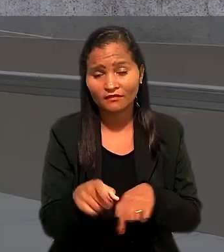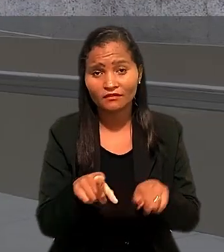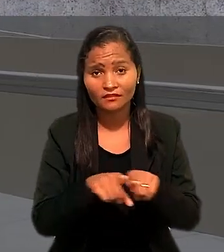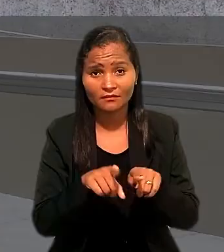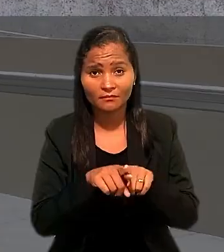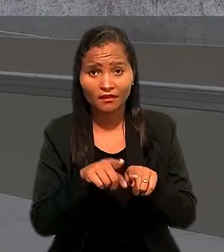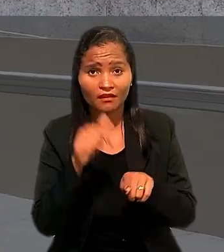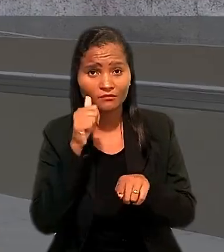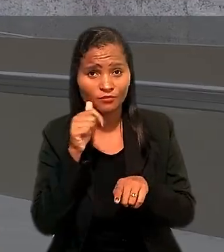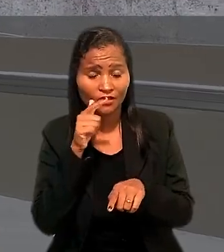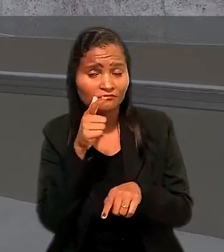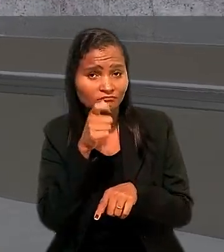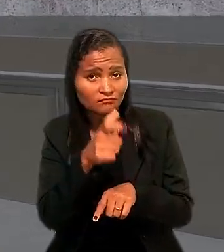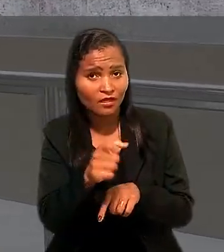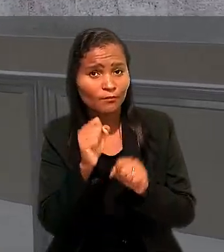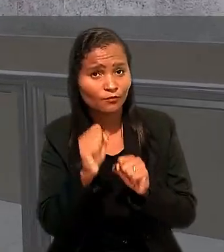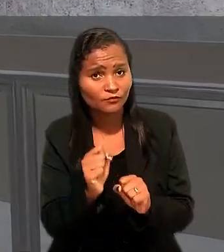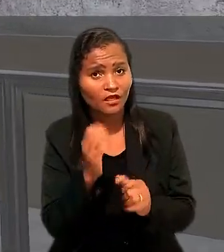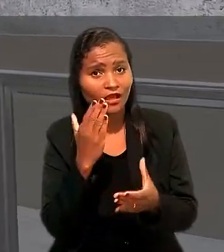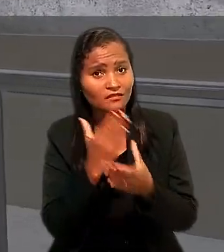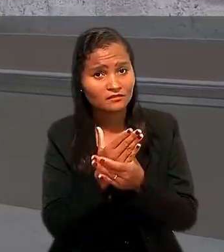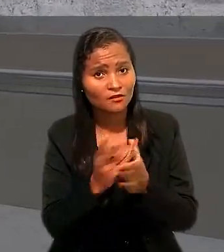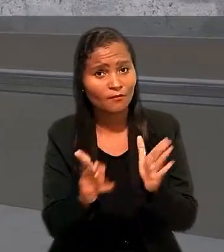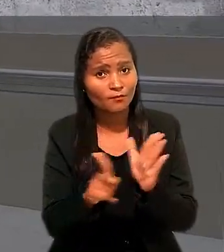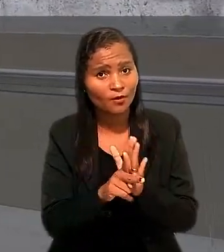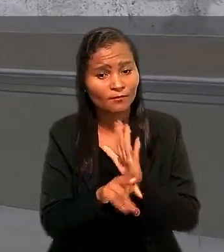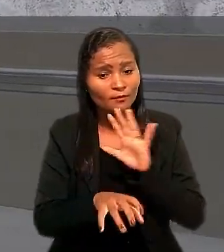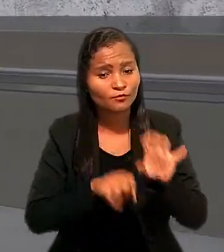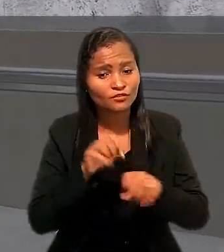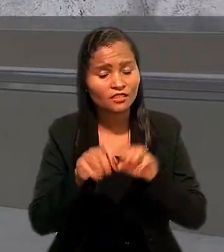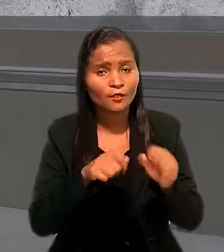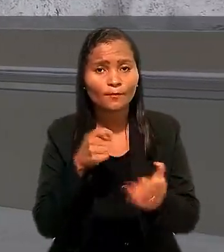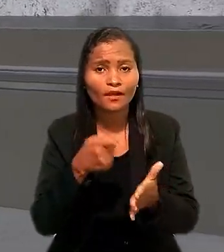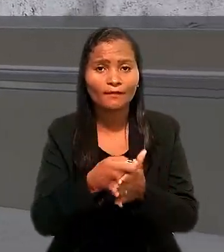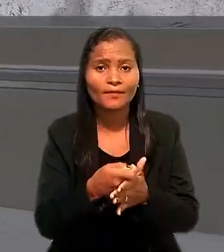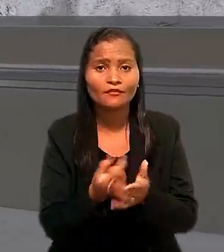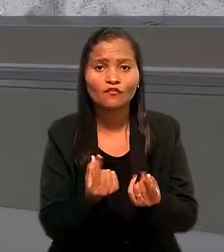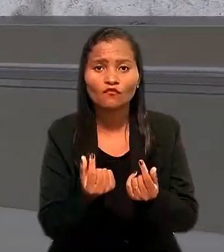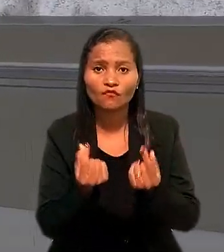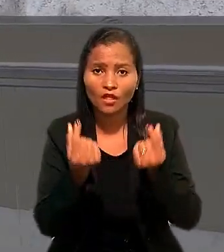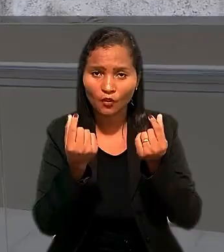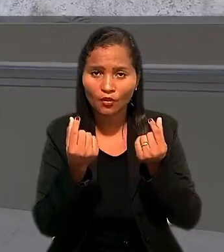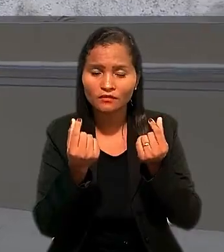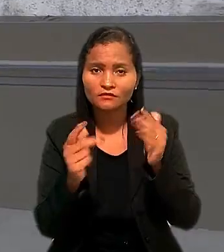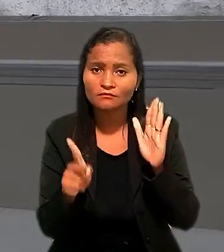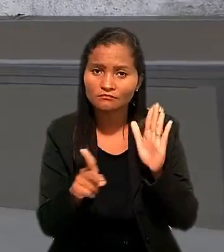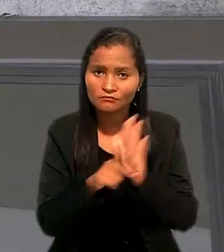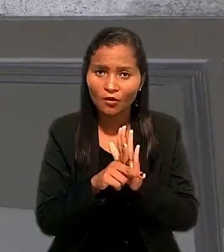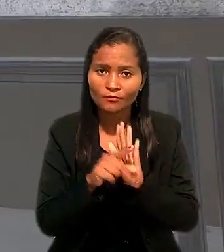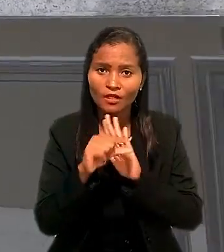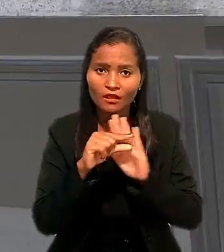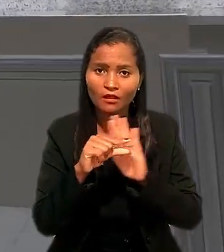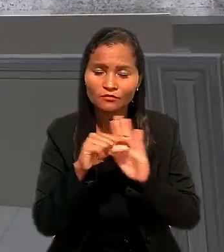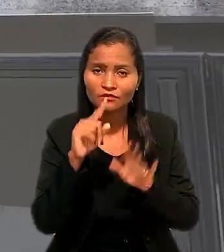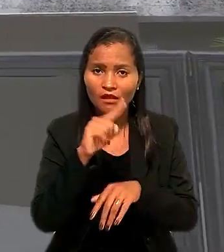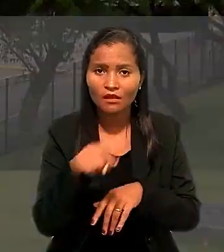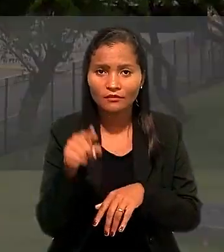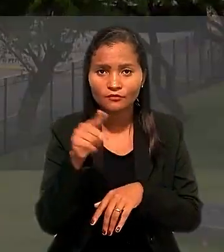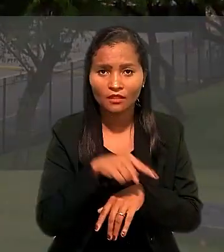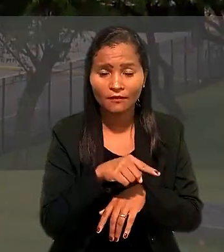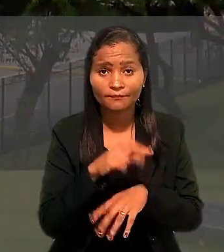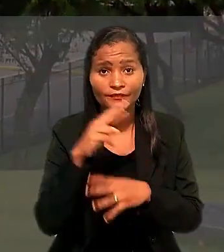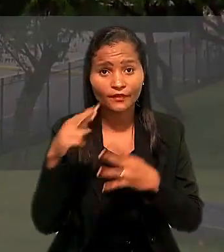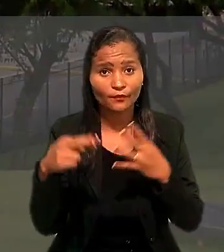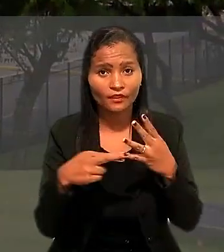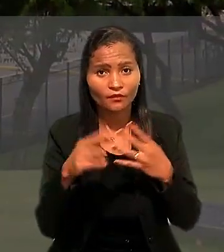as interessadas pudessem ingressar com ação própria buscando o pagamento de valores referentes à cláusula anulada.